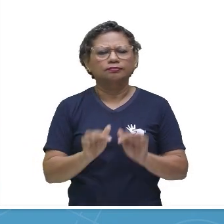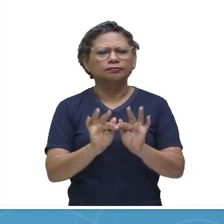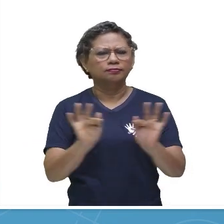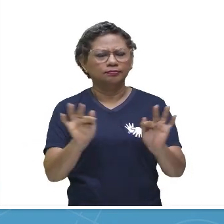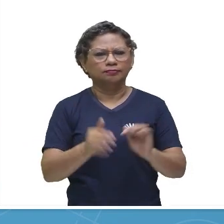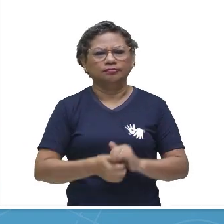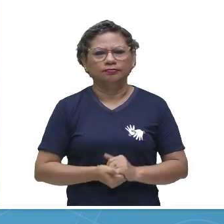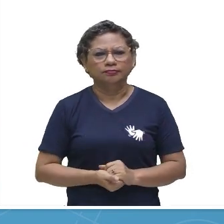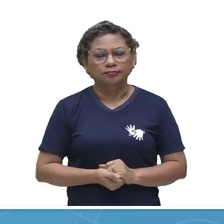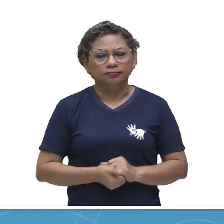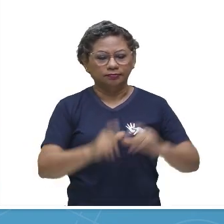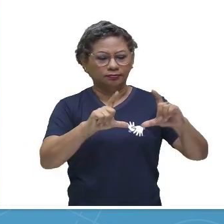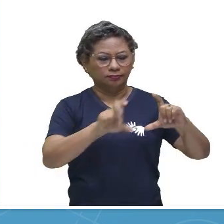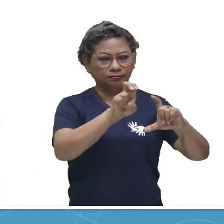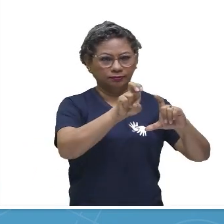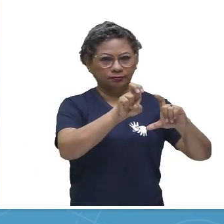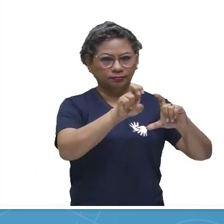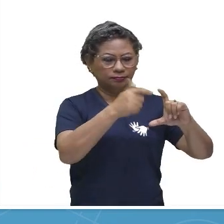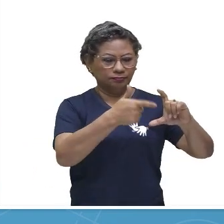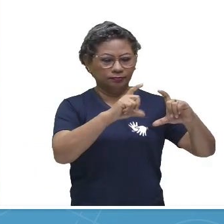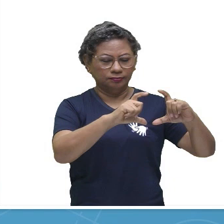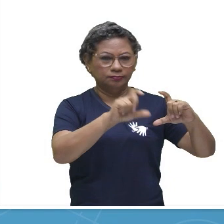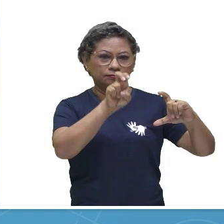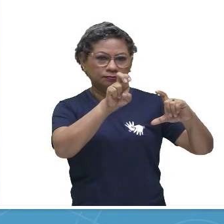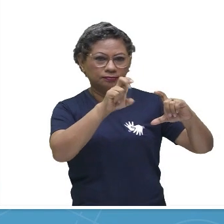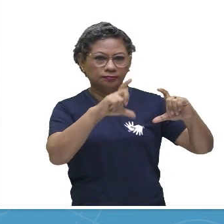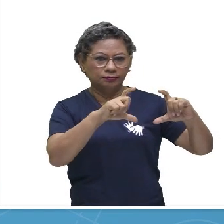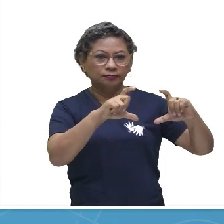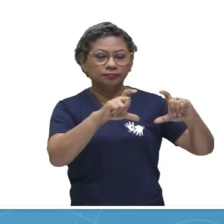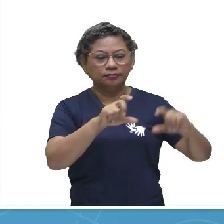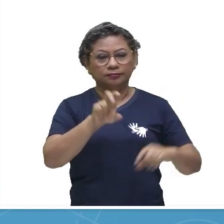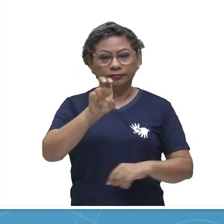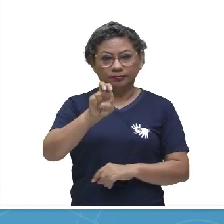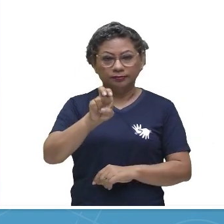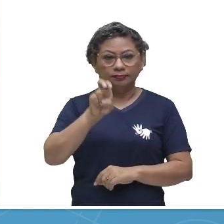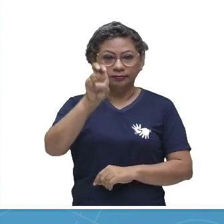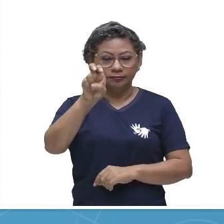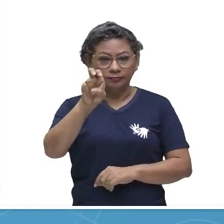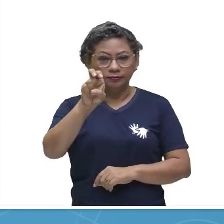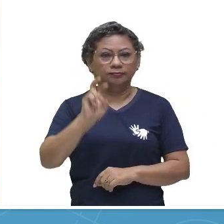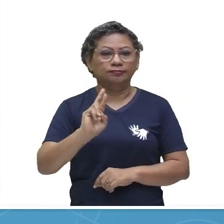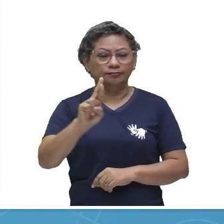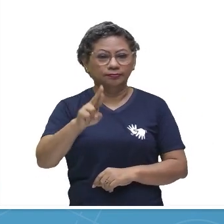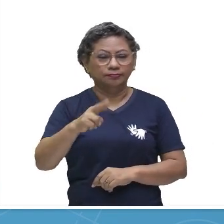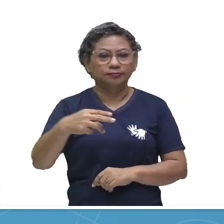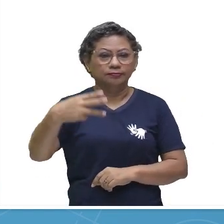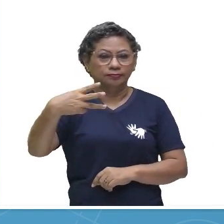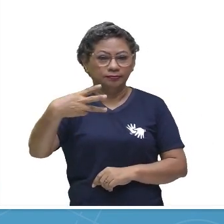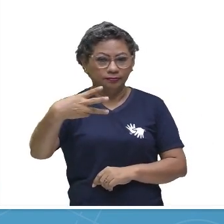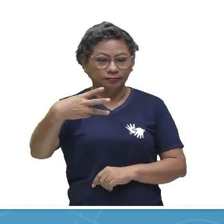5 meios, elevado à quinta. Eleva o numerador à potência indicada. 5 à quinta sobre 2 à